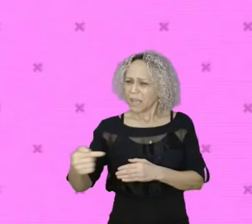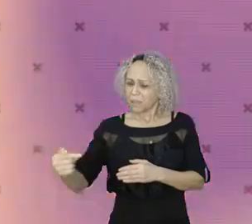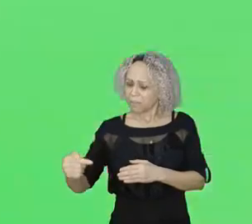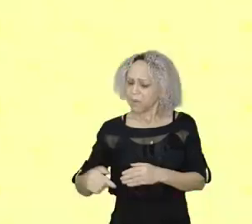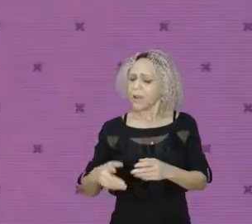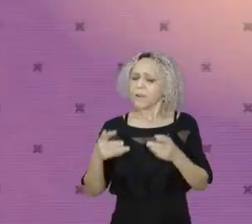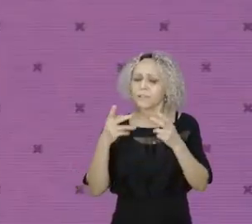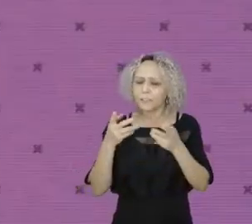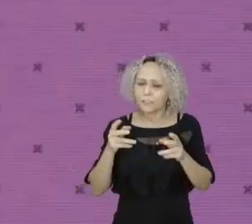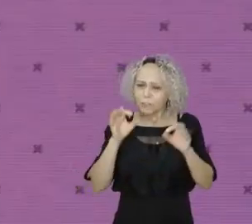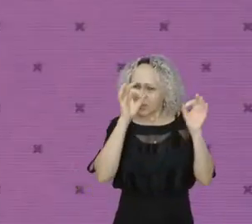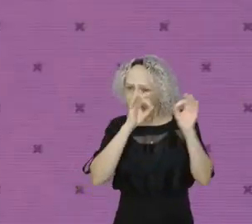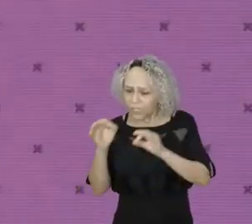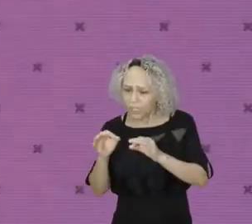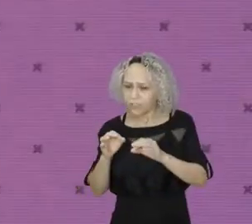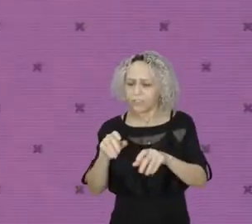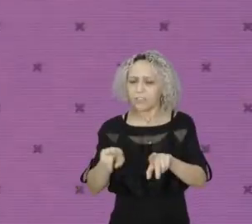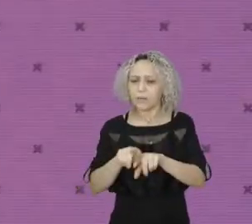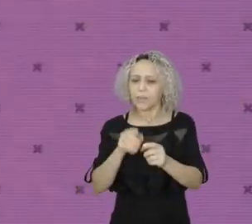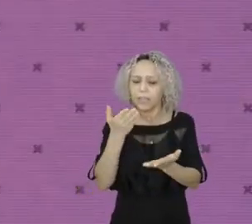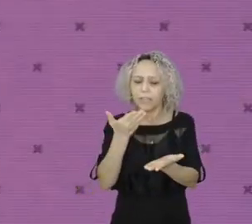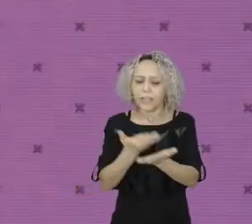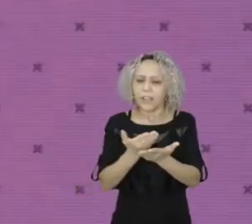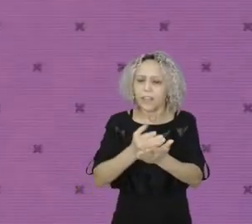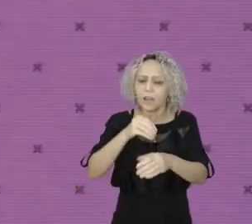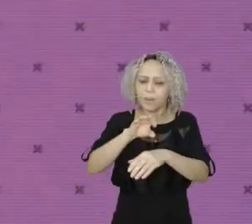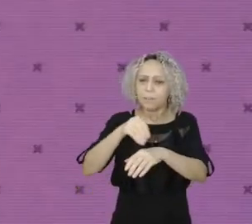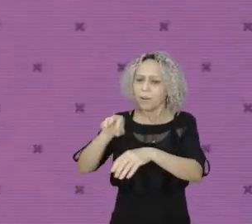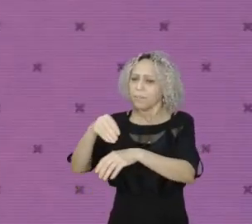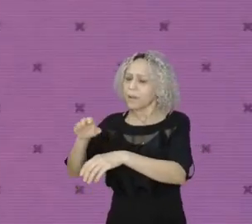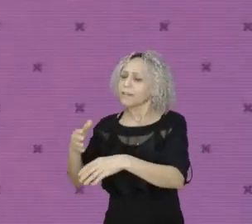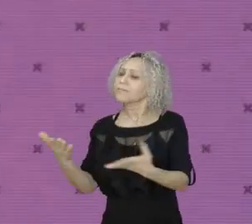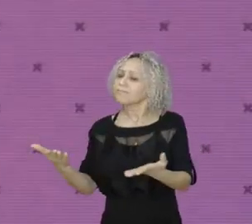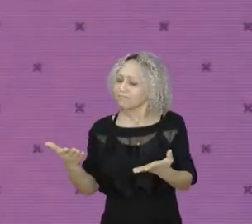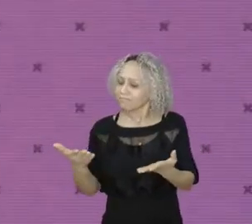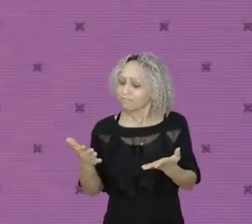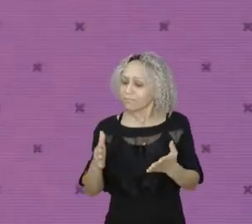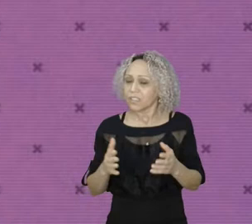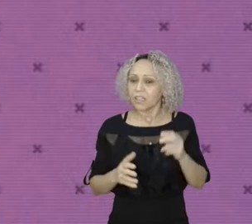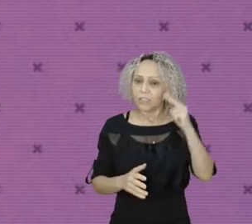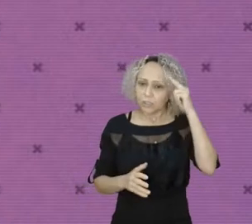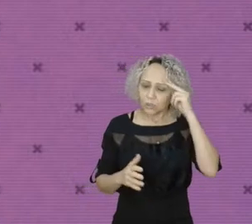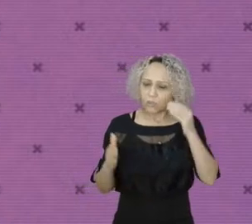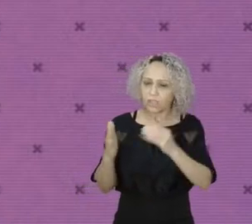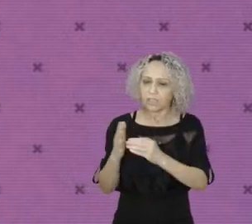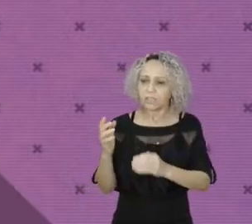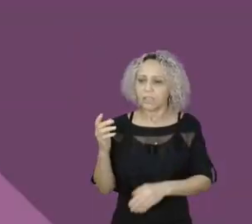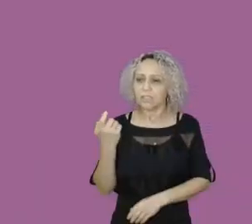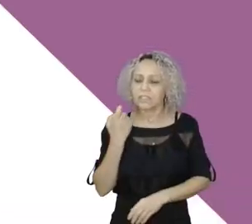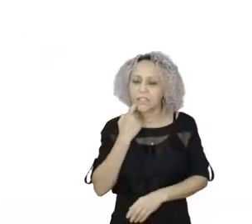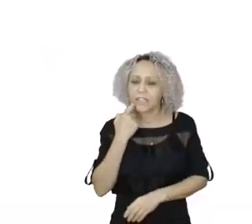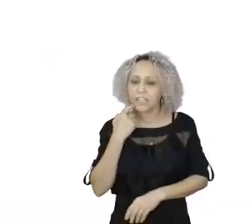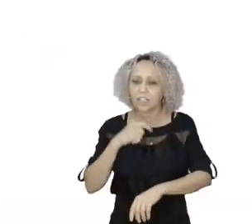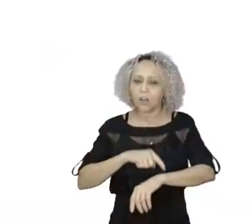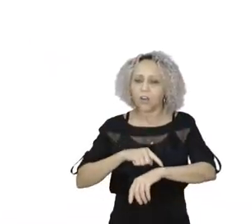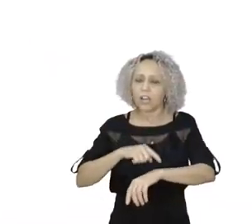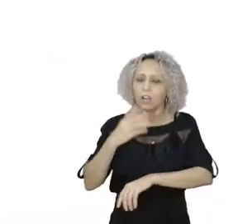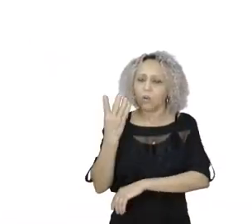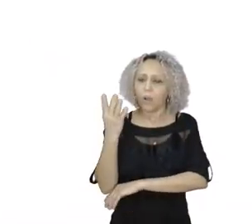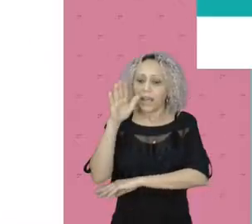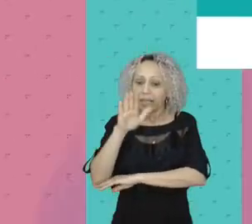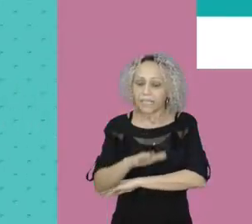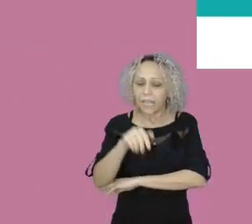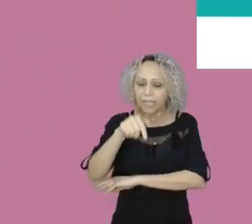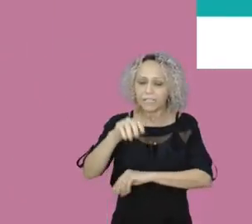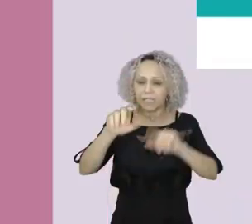de compartilhar as aulas do TV Elas por Elas com as suas companheiras. É de segunda a sexta-feira, sempre às 4 horas da tarde, aqui